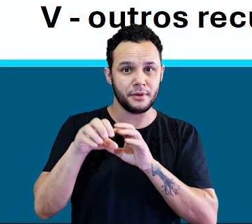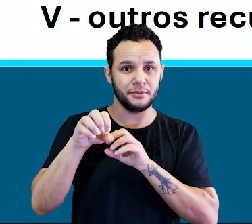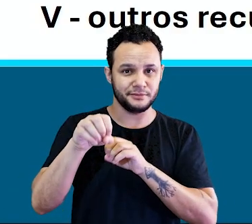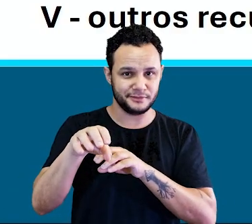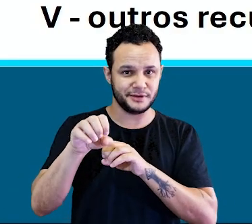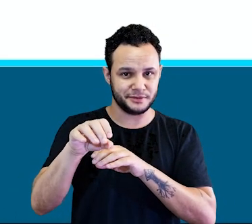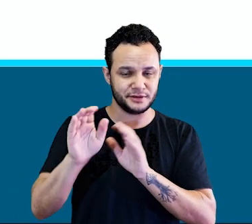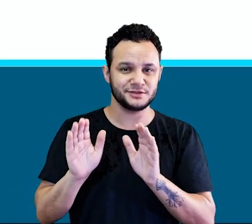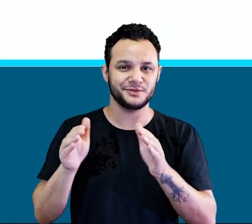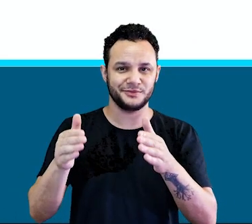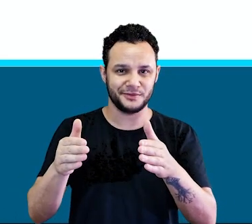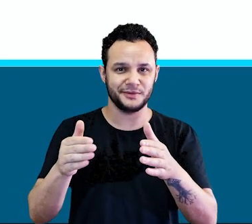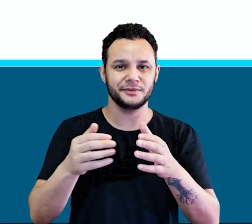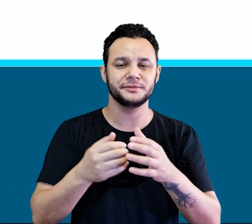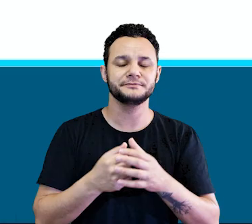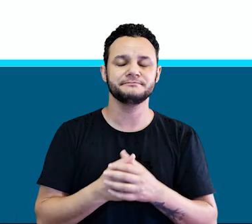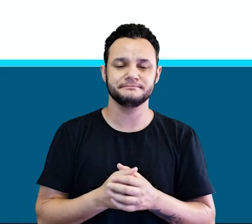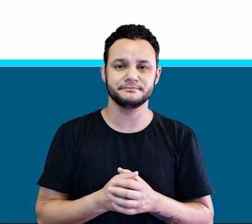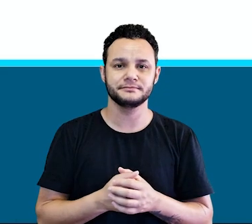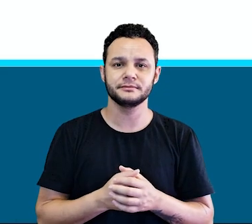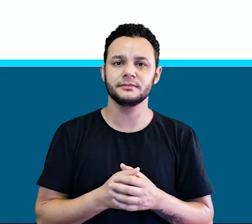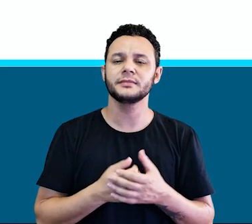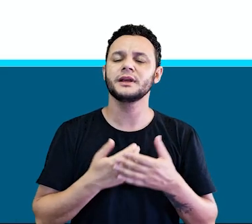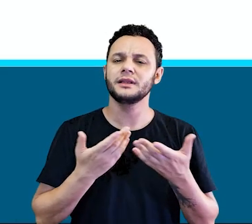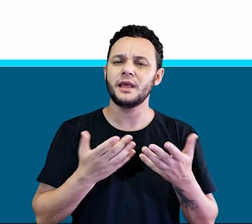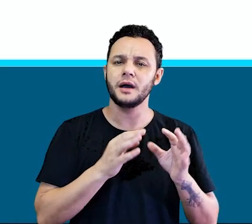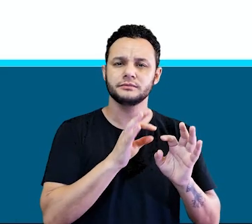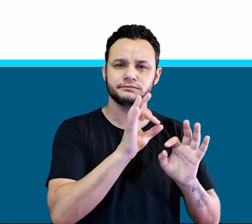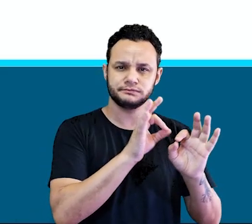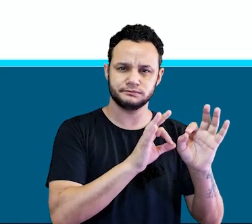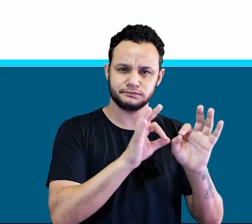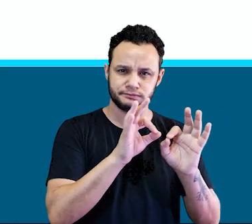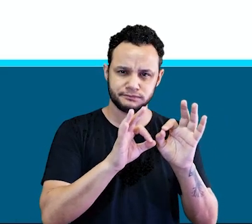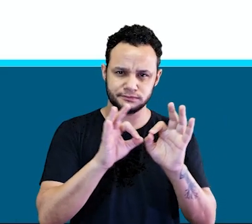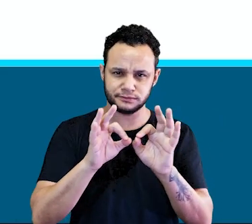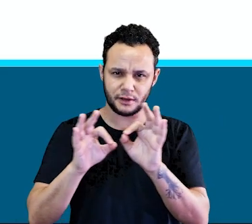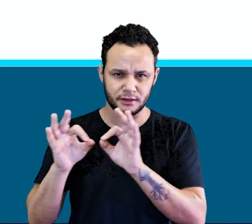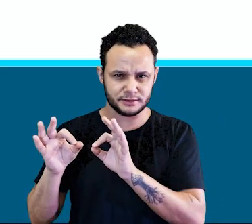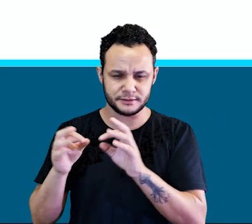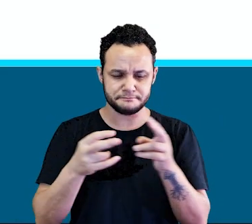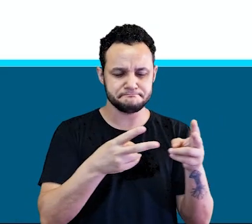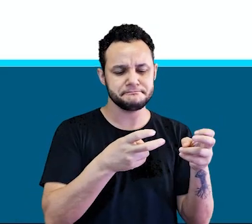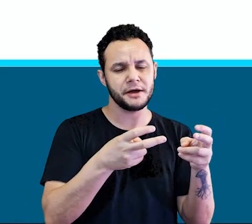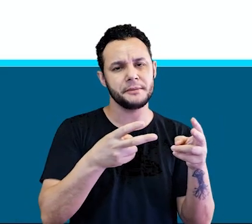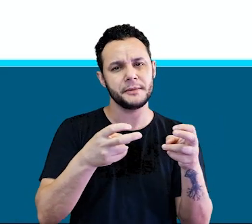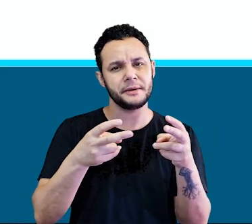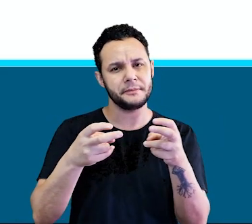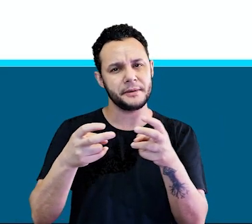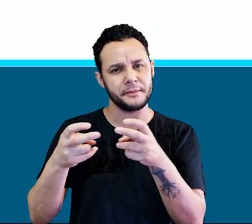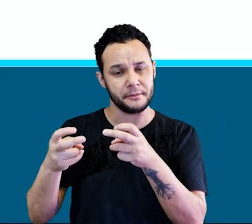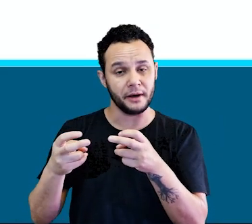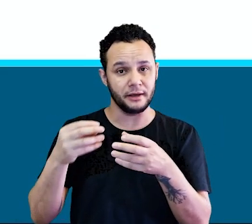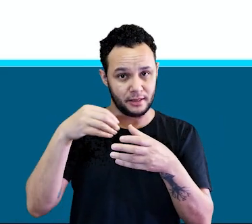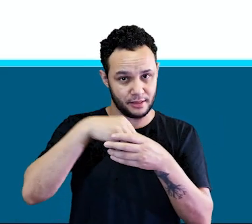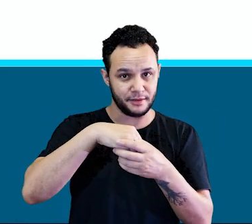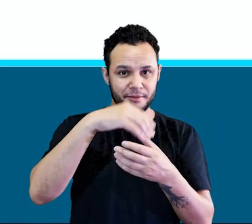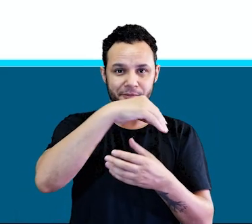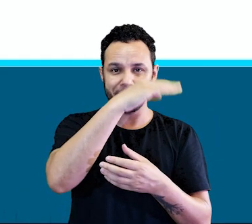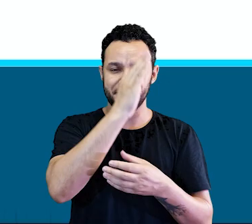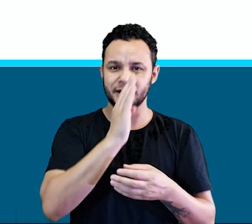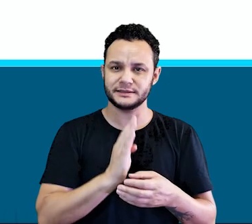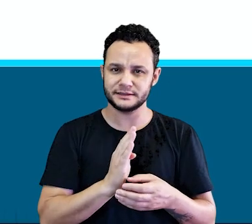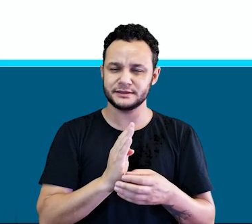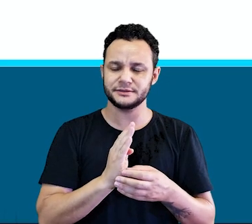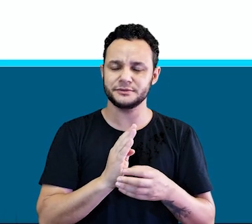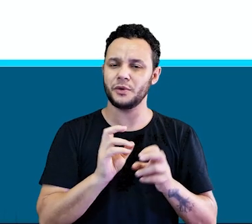recursos também previstos em lei. Bom, então, nessa organização que a gente viu do sistema educacional